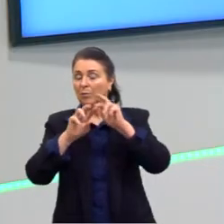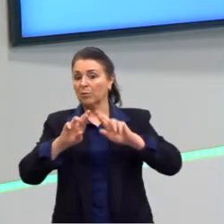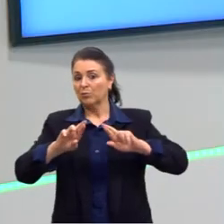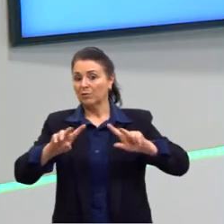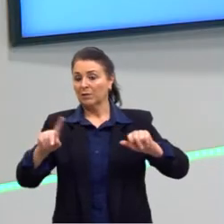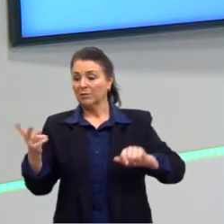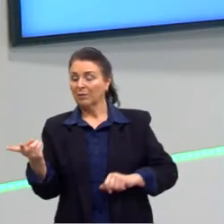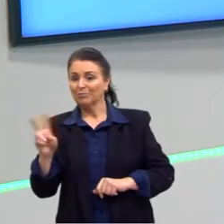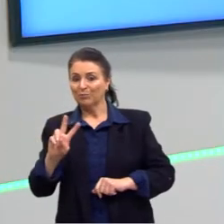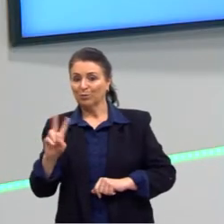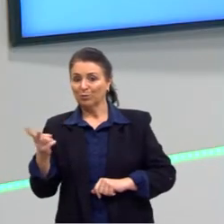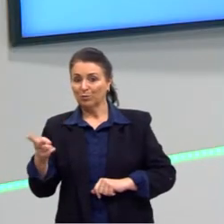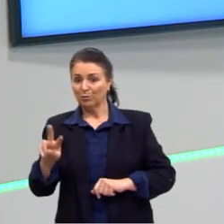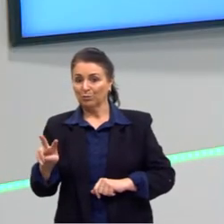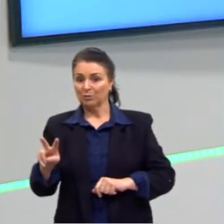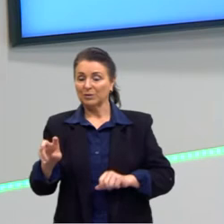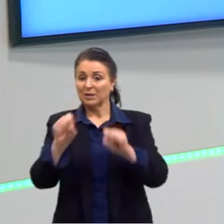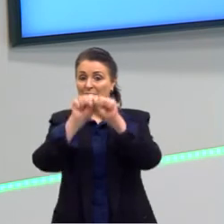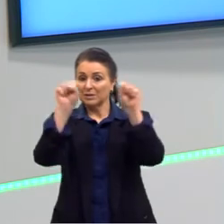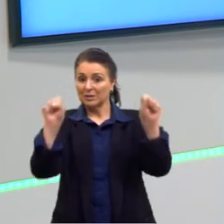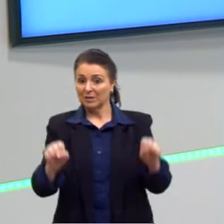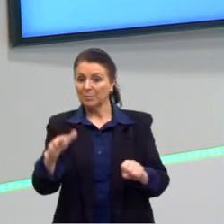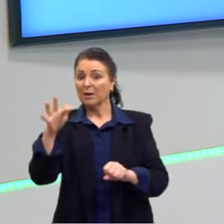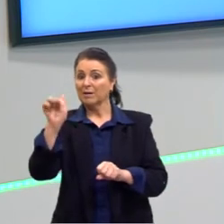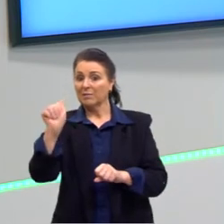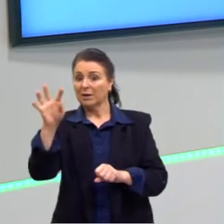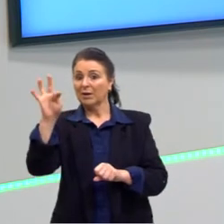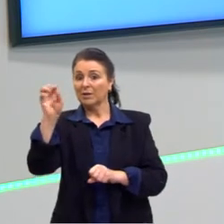desse sistema e fator